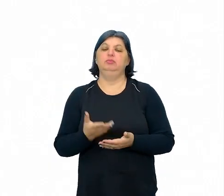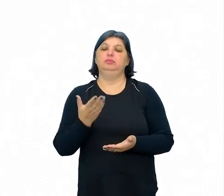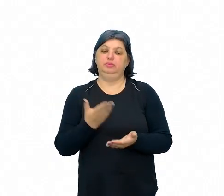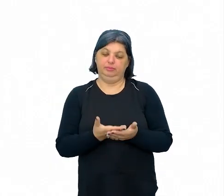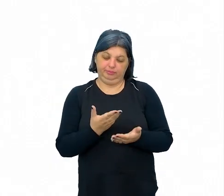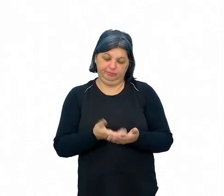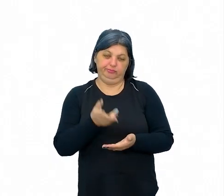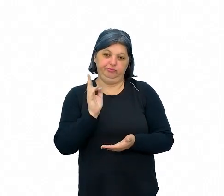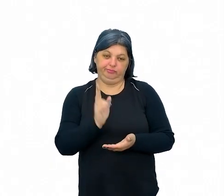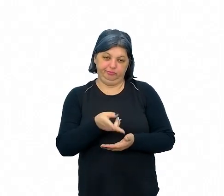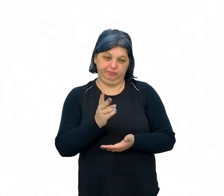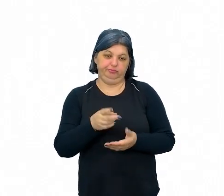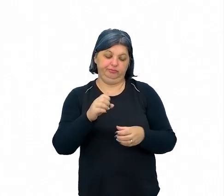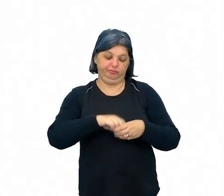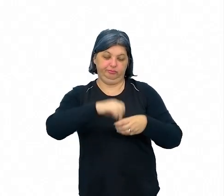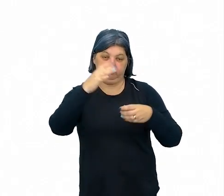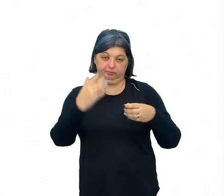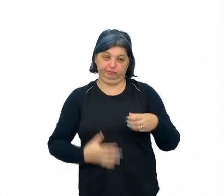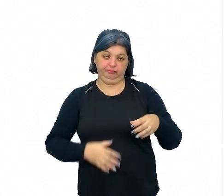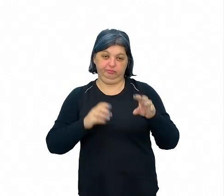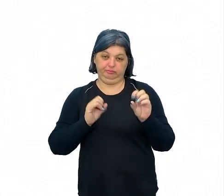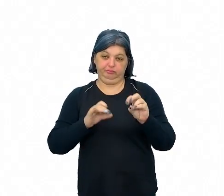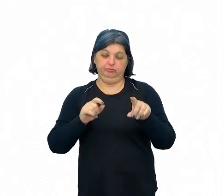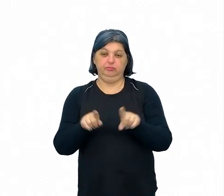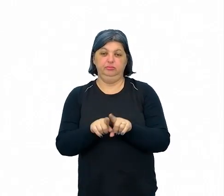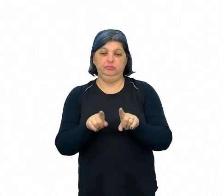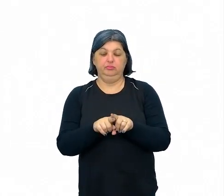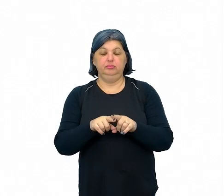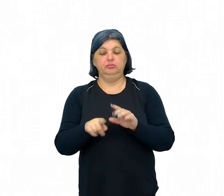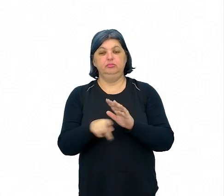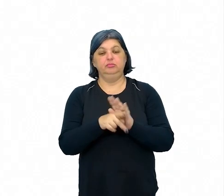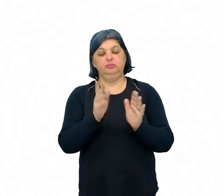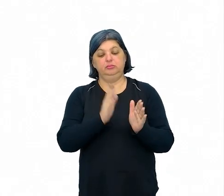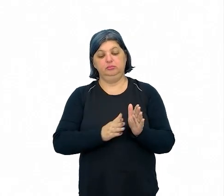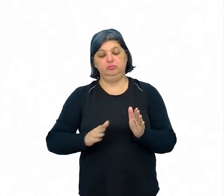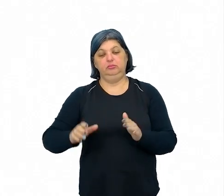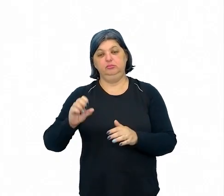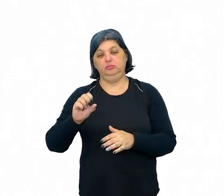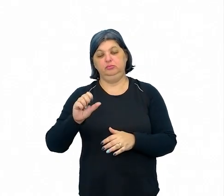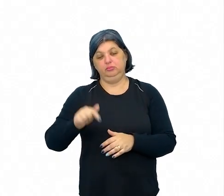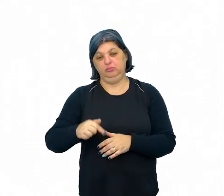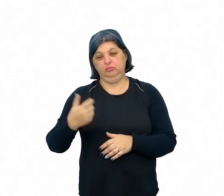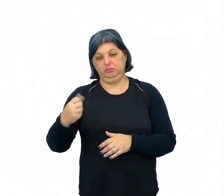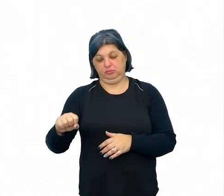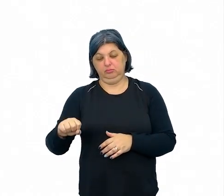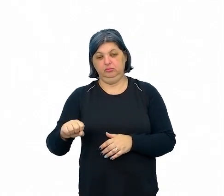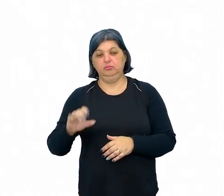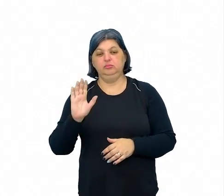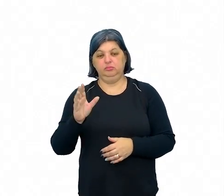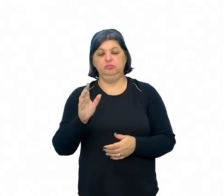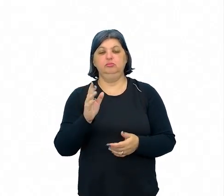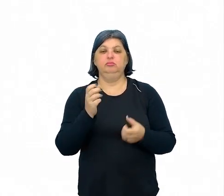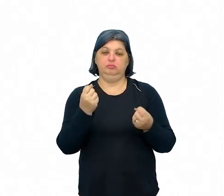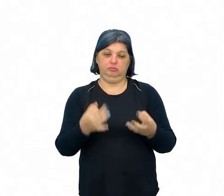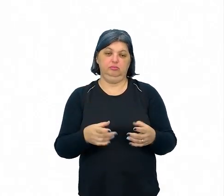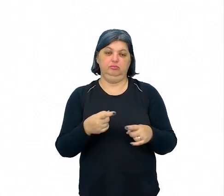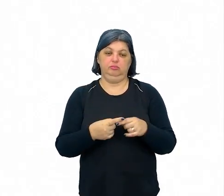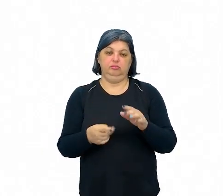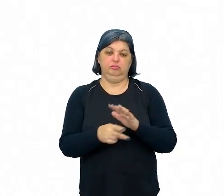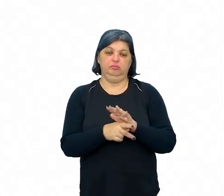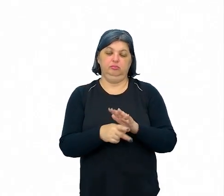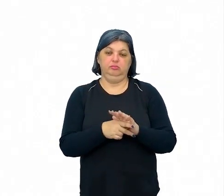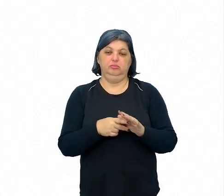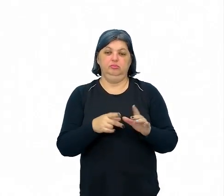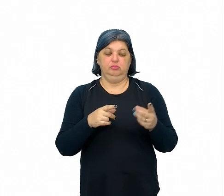o do conteúdo e do ensino, e olhamos um pouquinho para a sequência de atividades 7 e 8, como eu já falei,